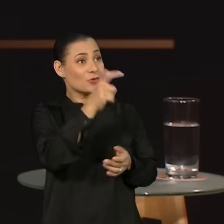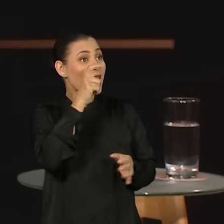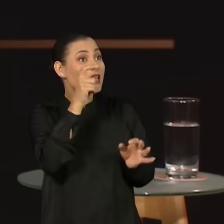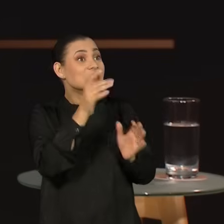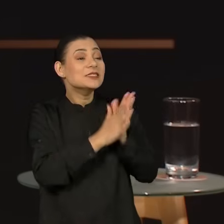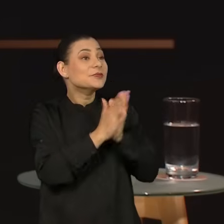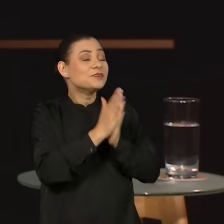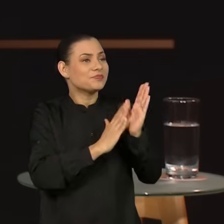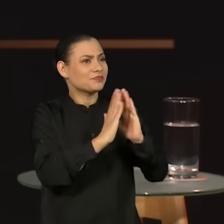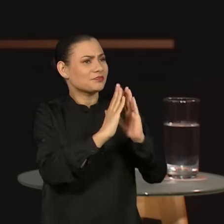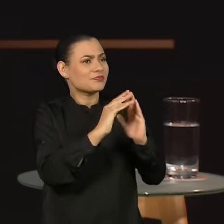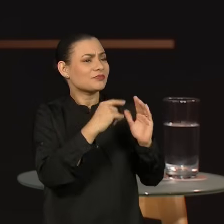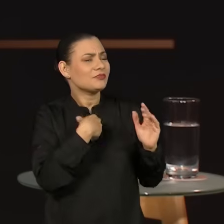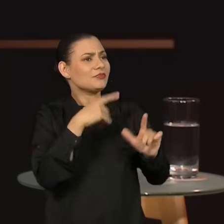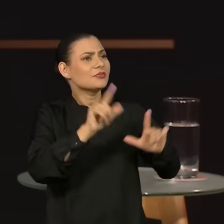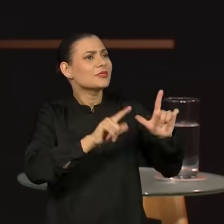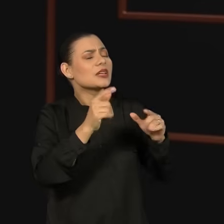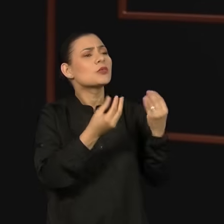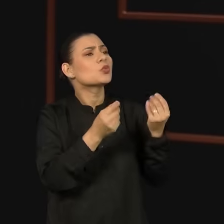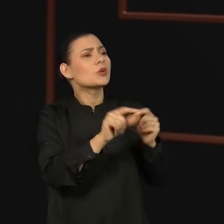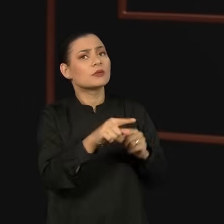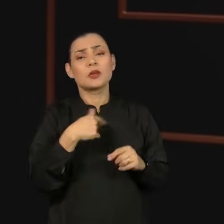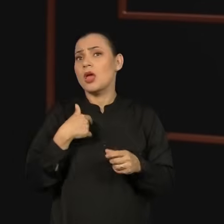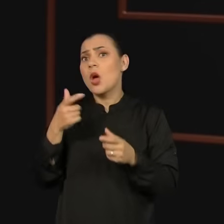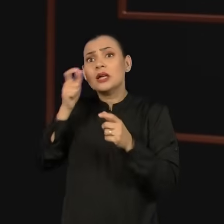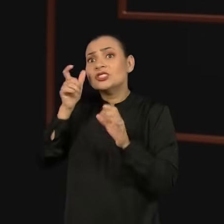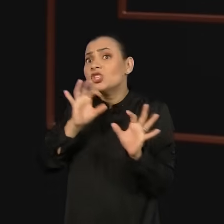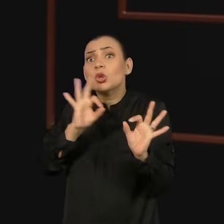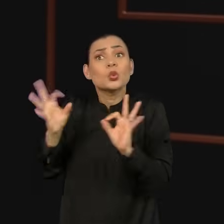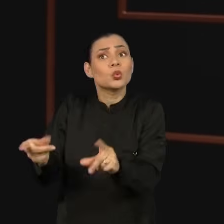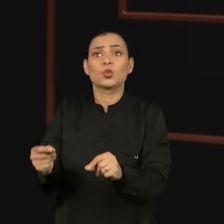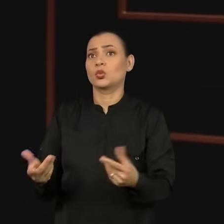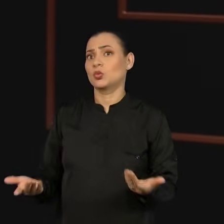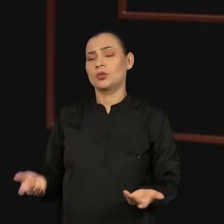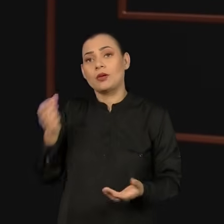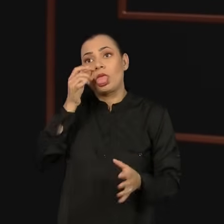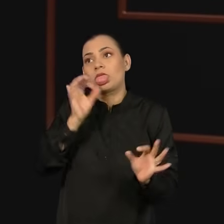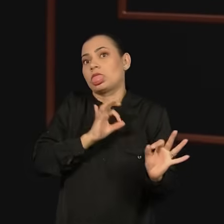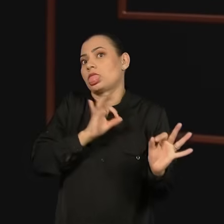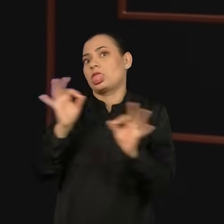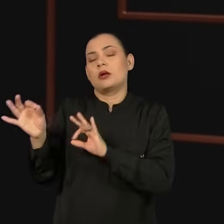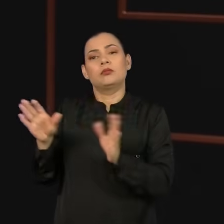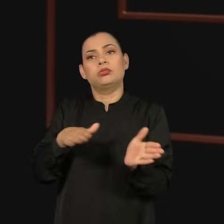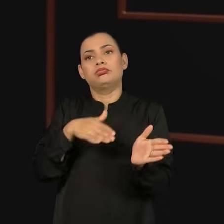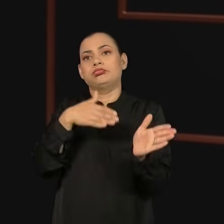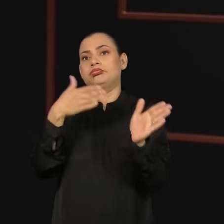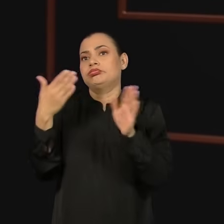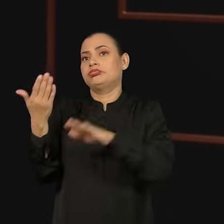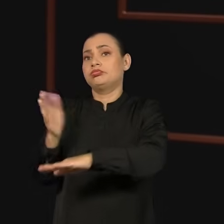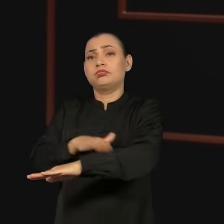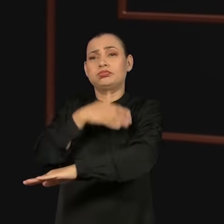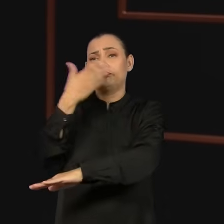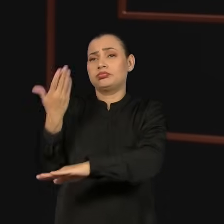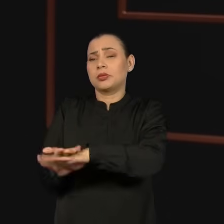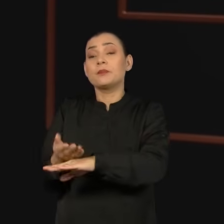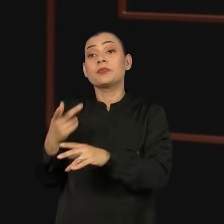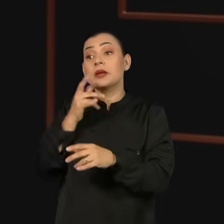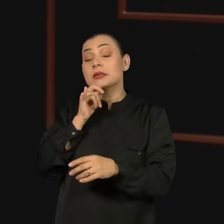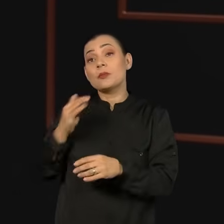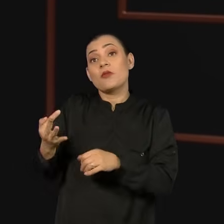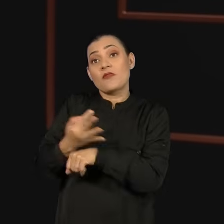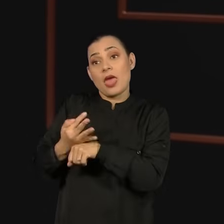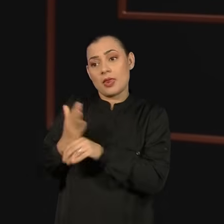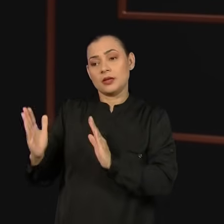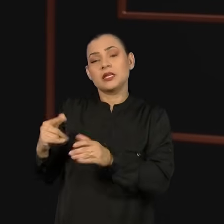coisas em casa, pela televisão, pelo cinema? Eu assistia praticamente tudo. Então, mas tem uma coisa que eu passava as férias em